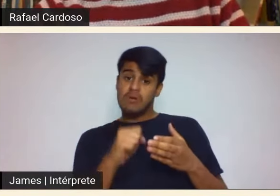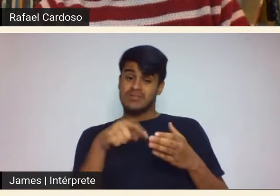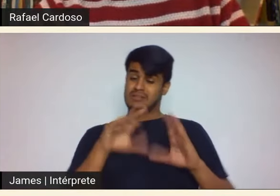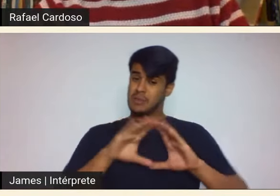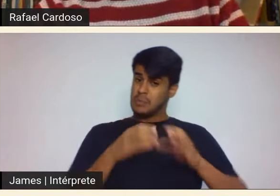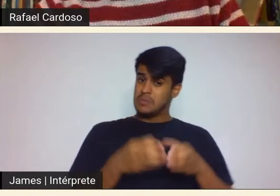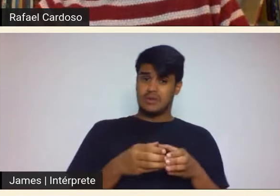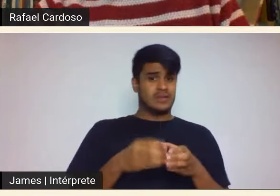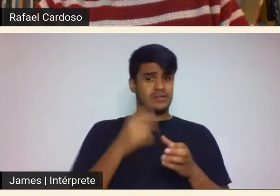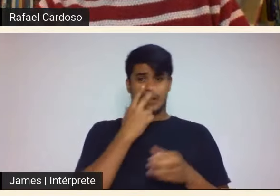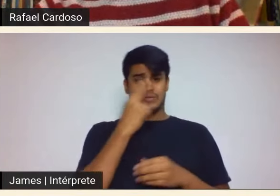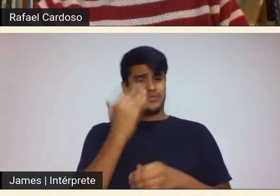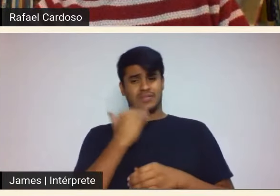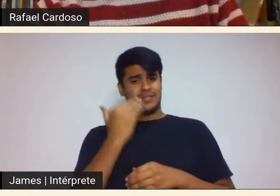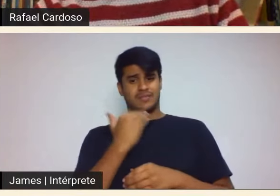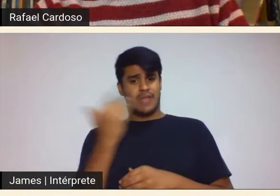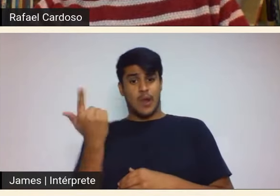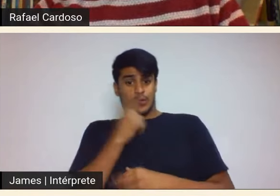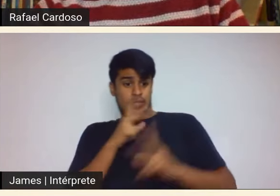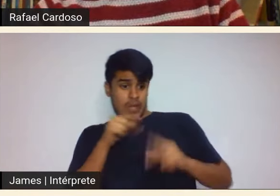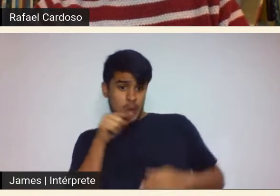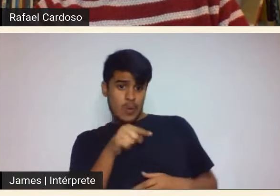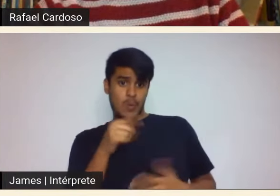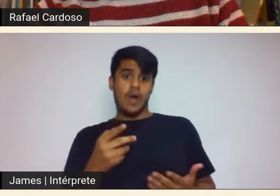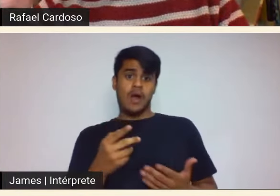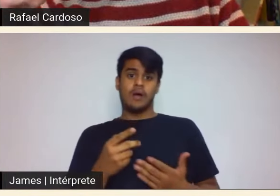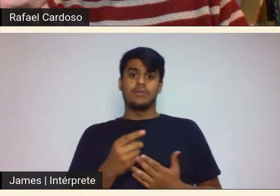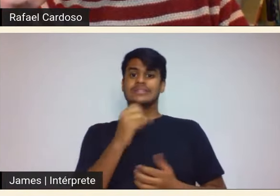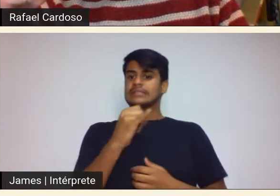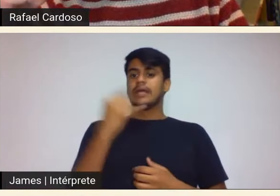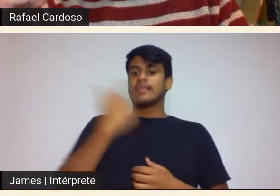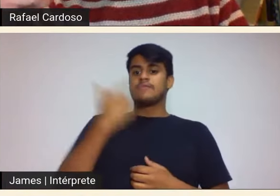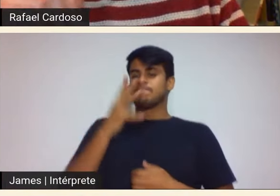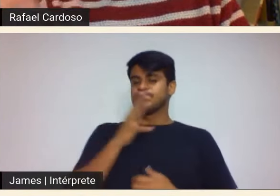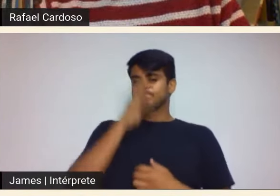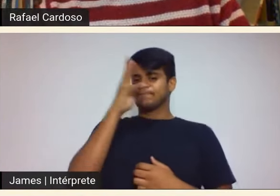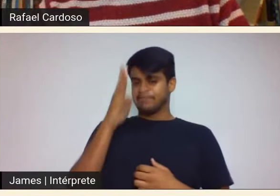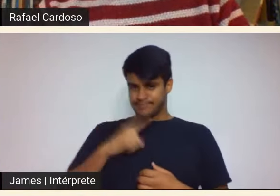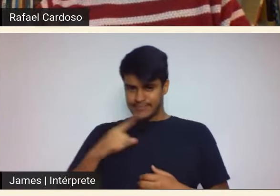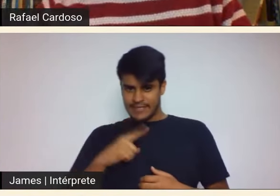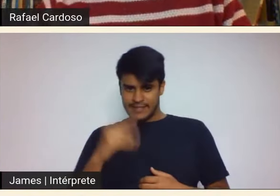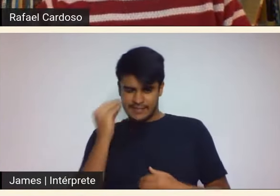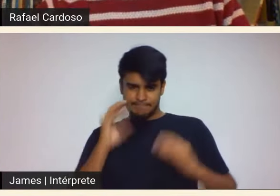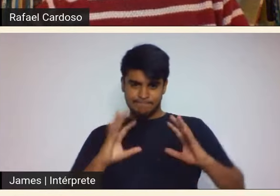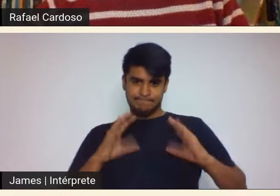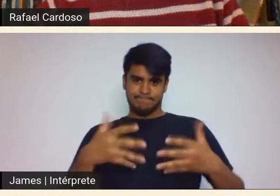a gente possa realmente ser, se a gente tiver a ousadia de se pensar diferentemente.